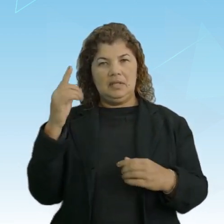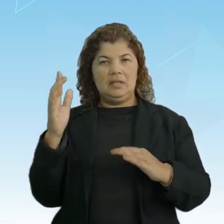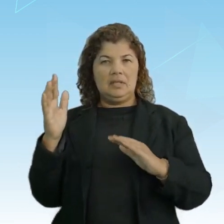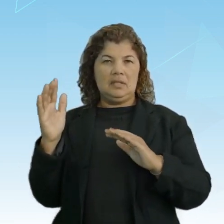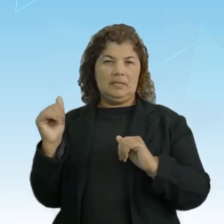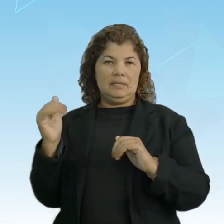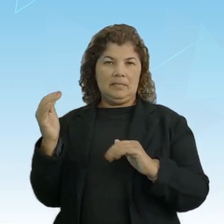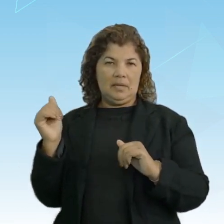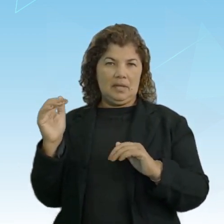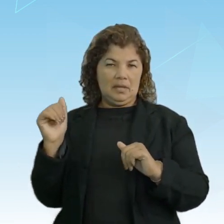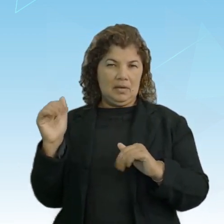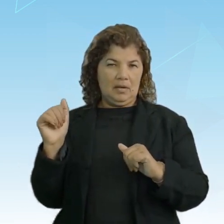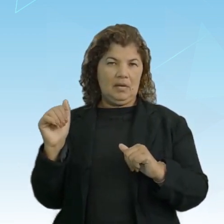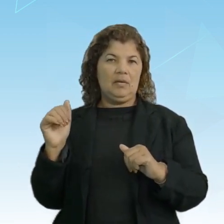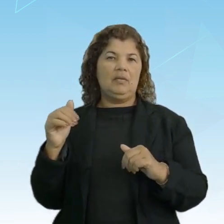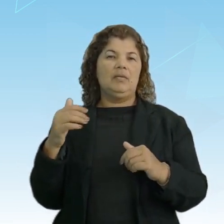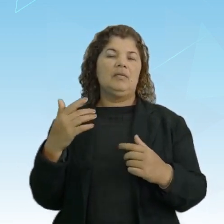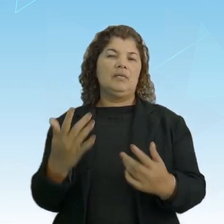e que